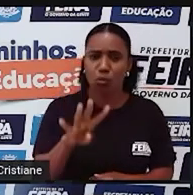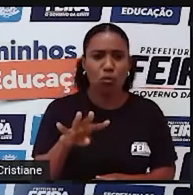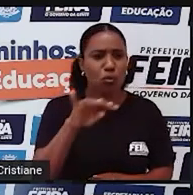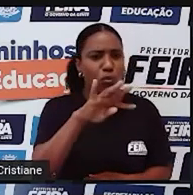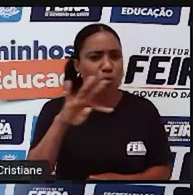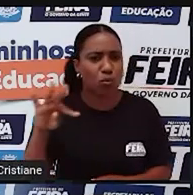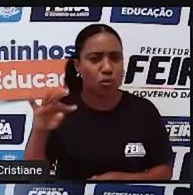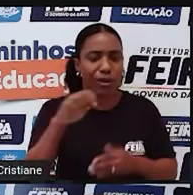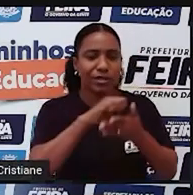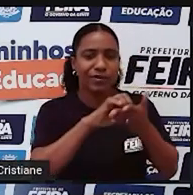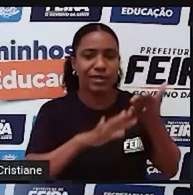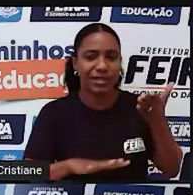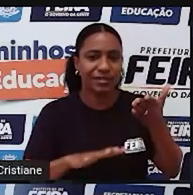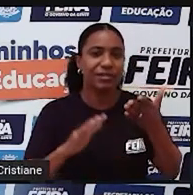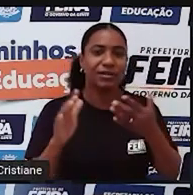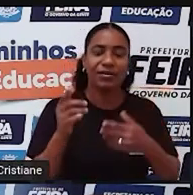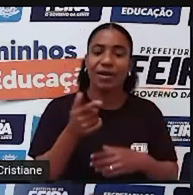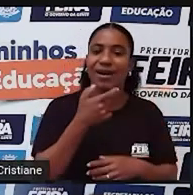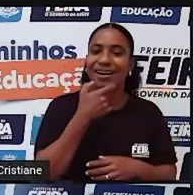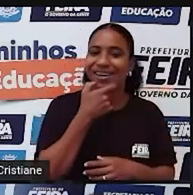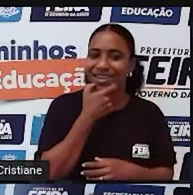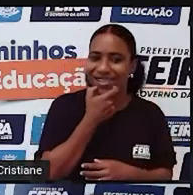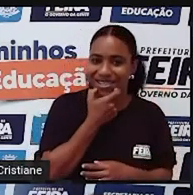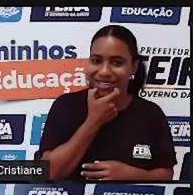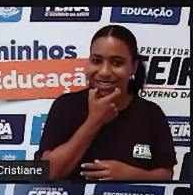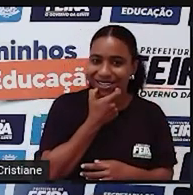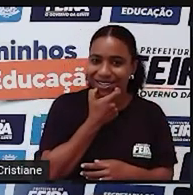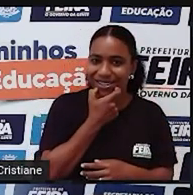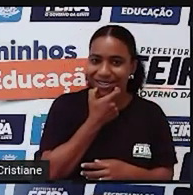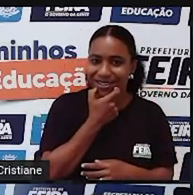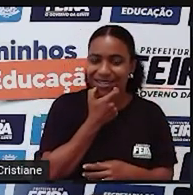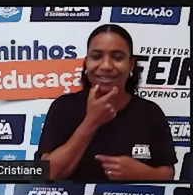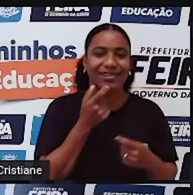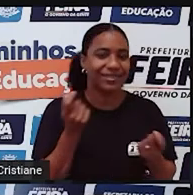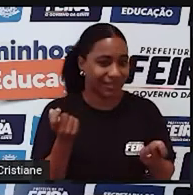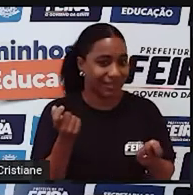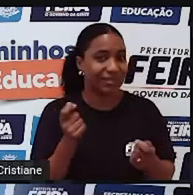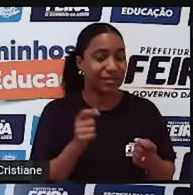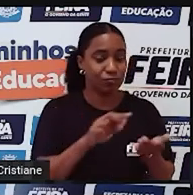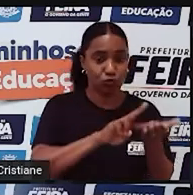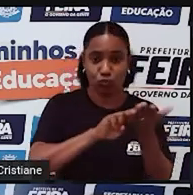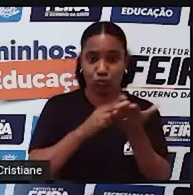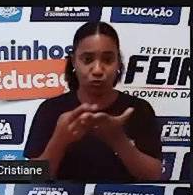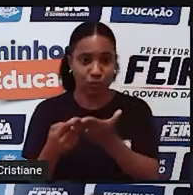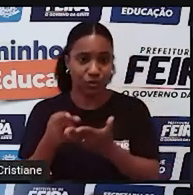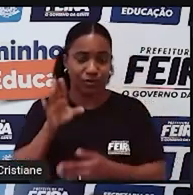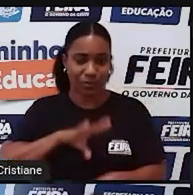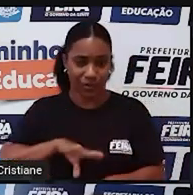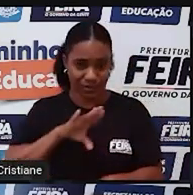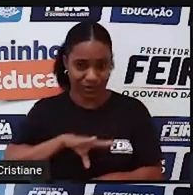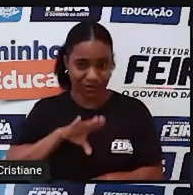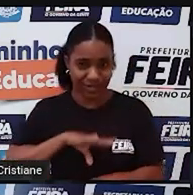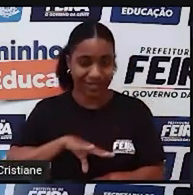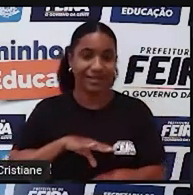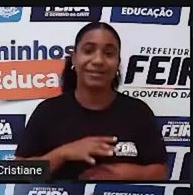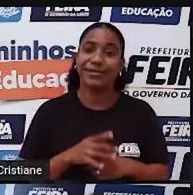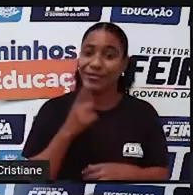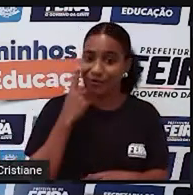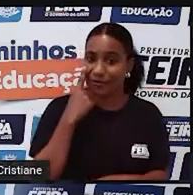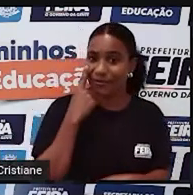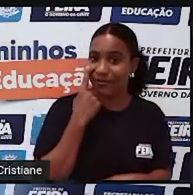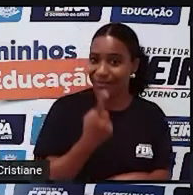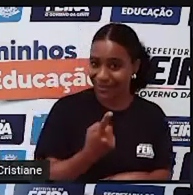de cumprimento em inglês e em português. O que é que vocês vão fazer? Hello, everyone! Olha